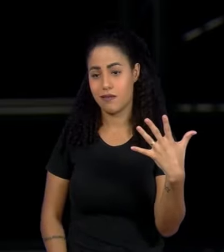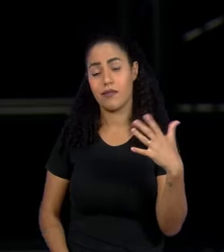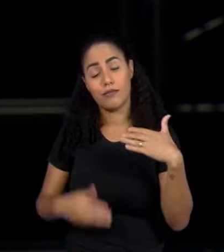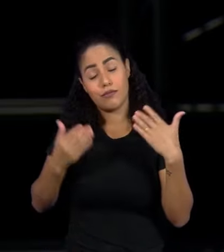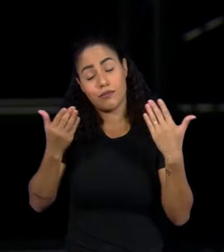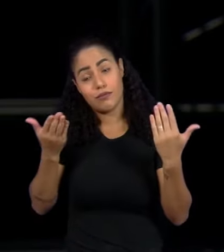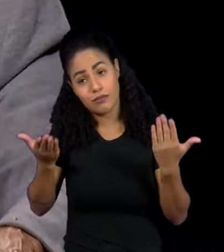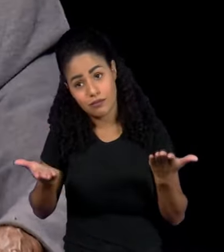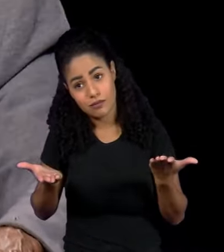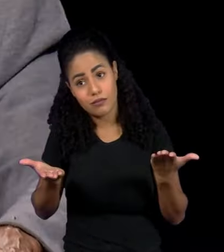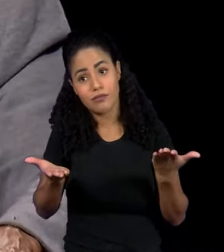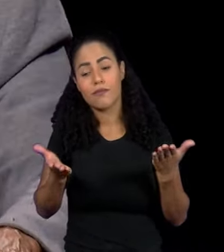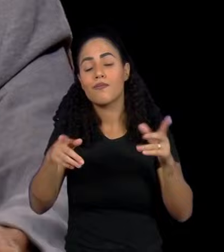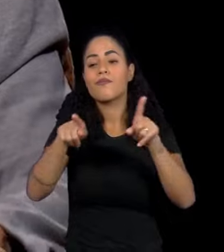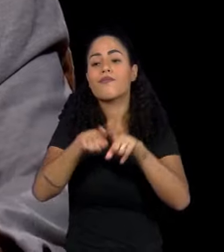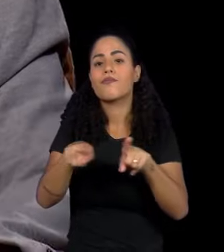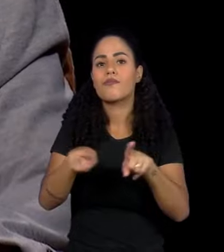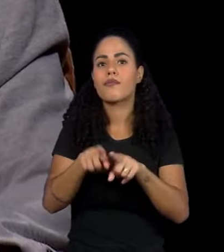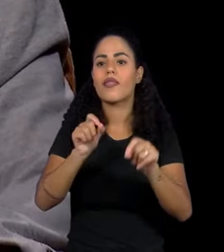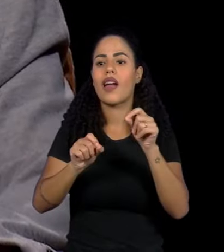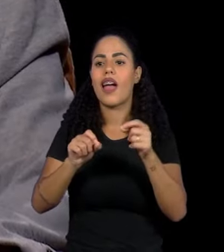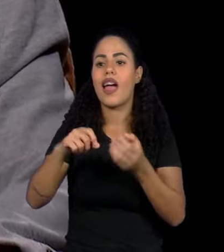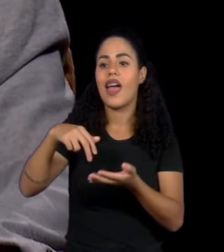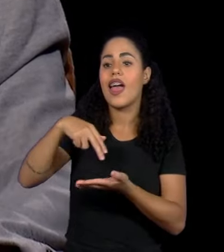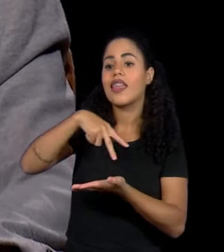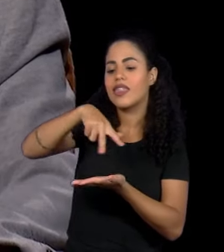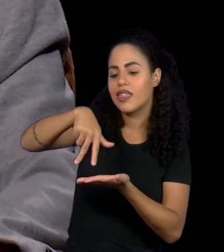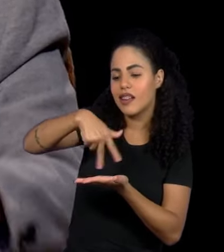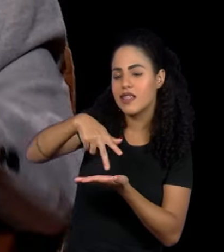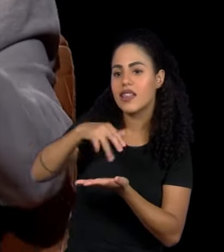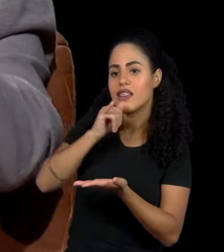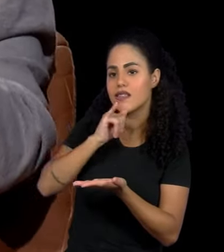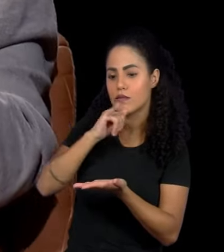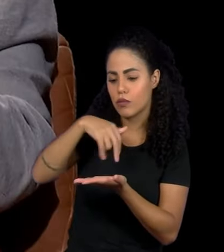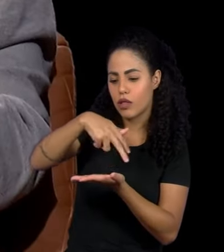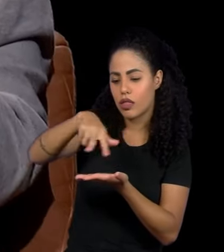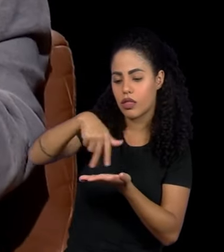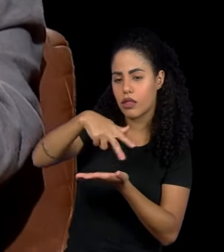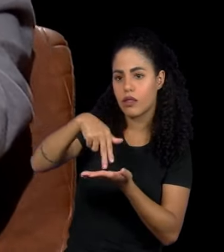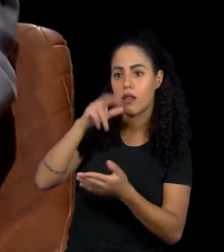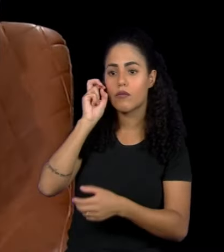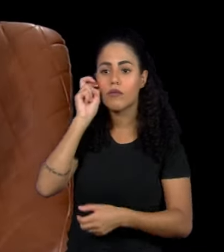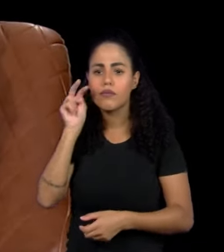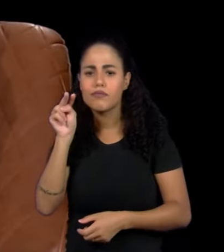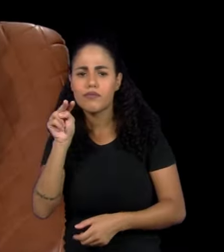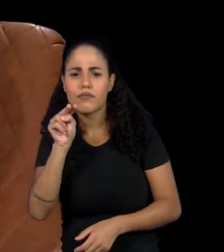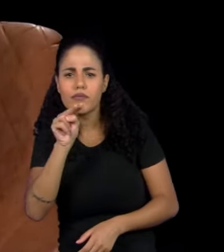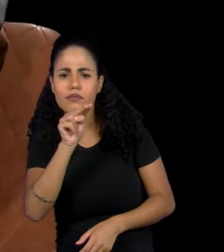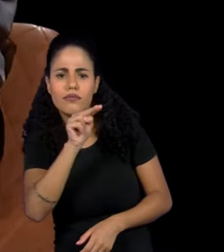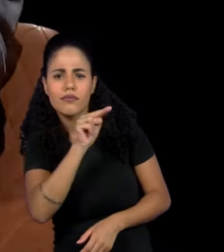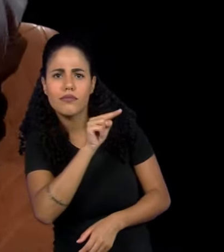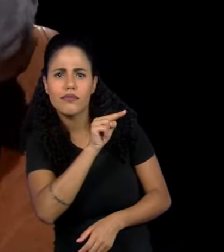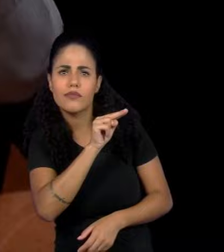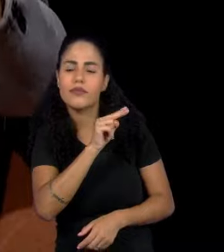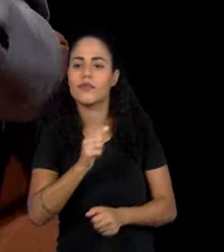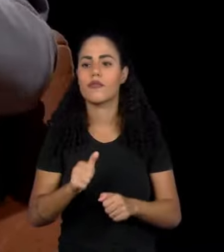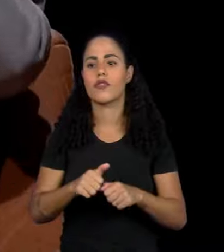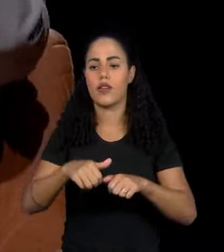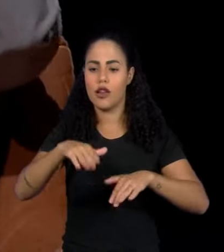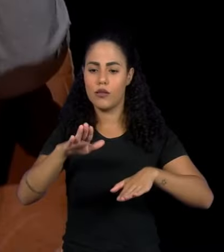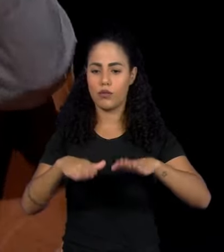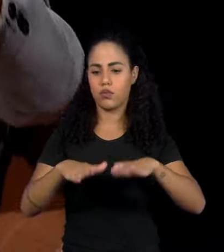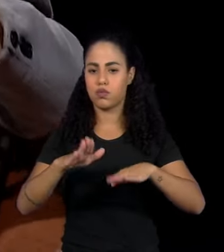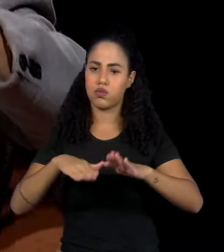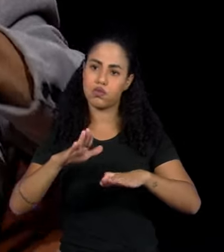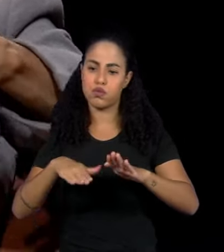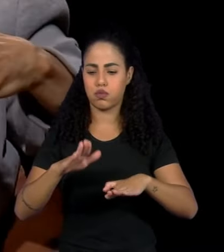escanteio. E as danças, por exemplo, quando você vê a família dos chamados batuques, o